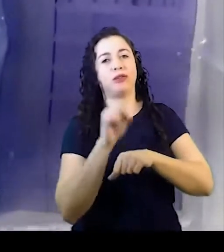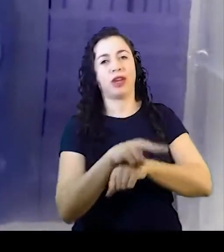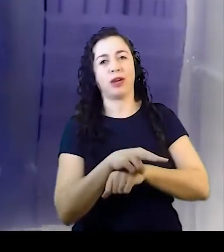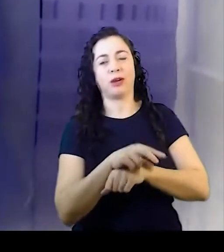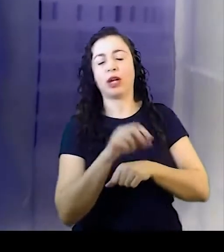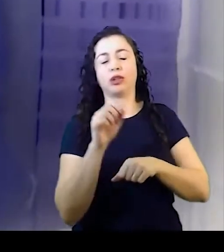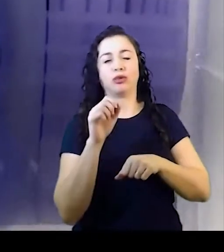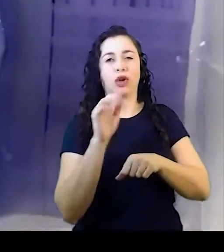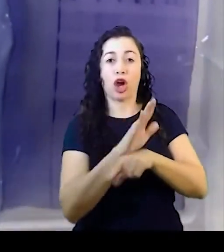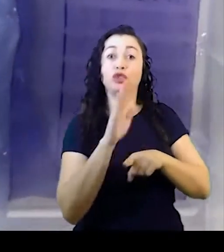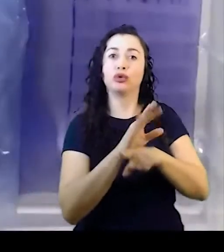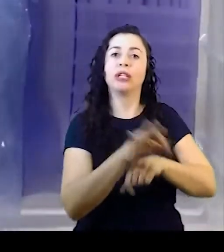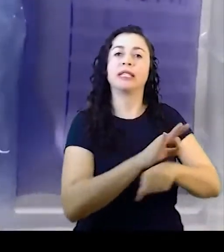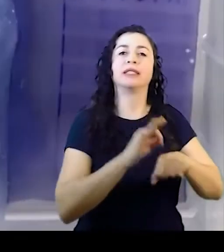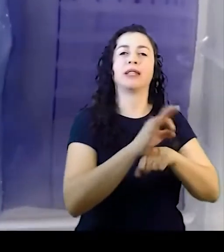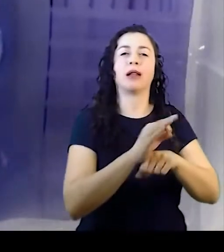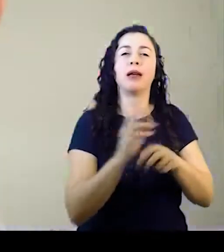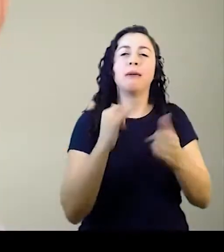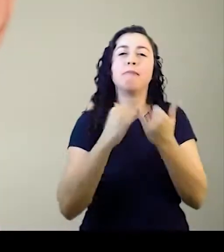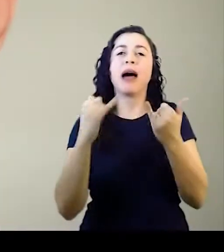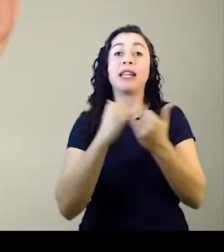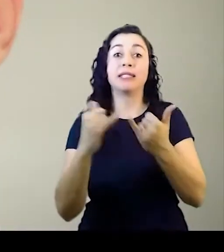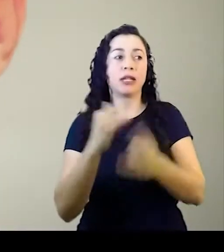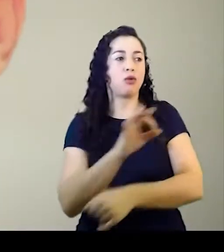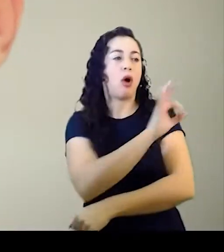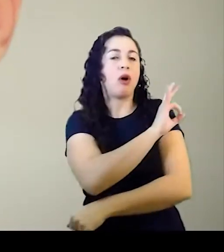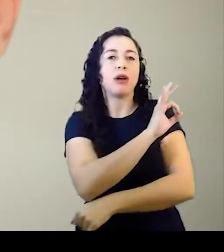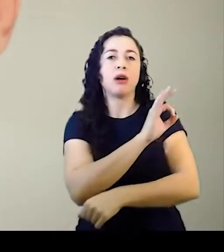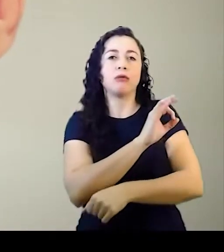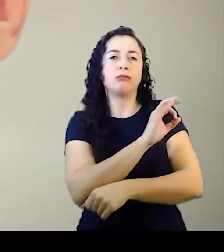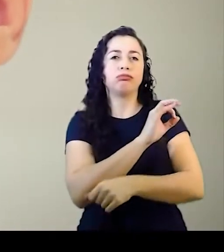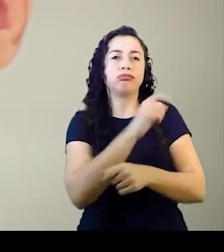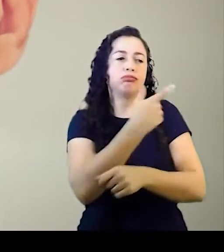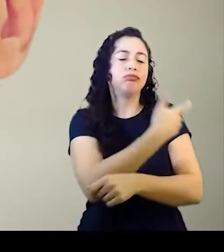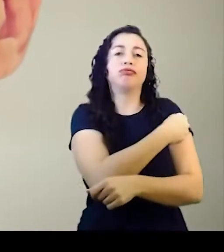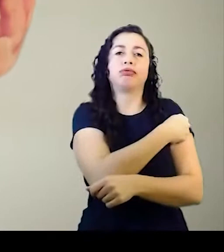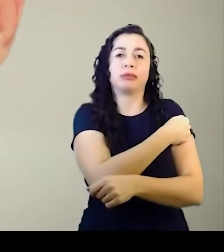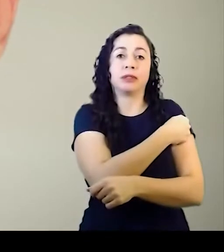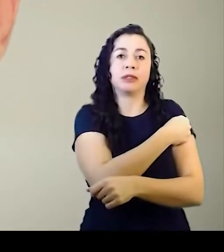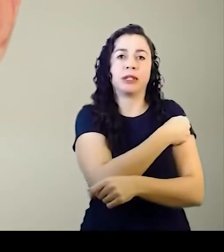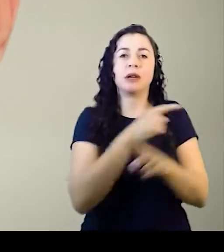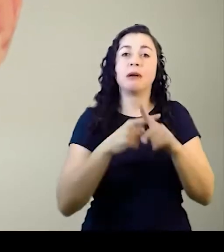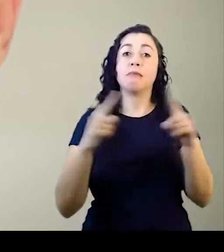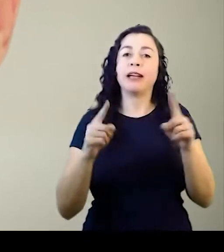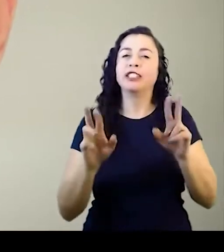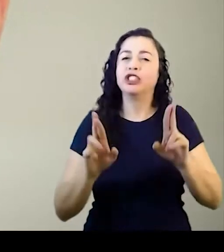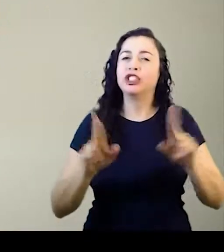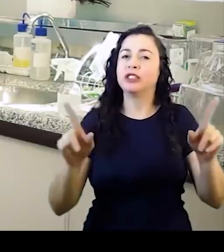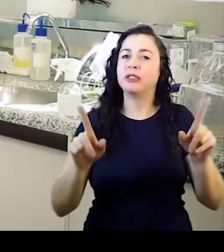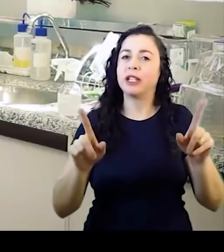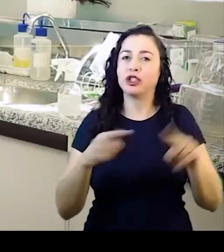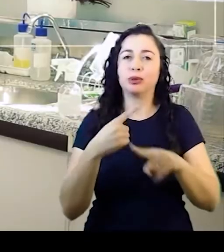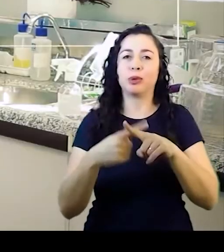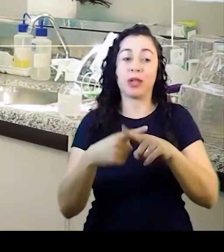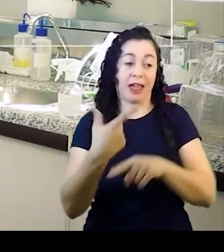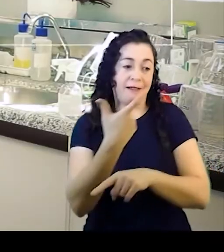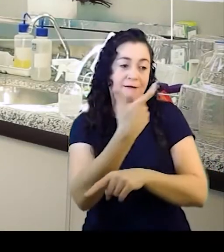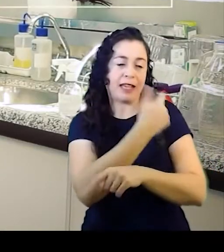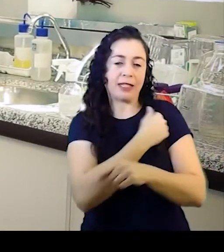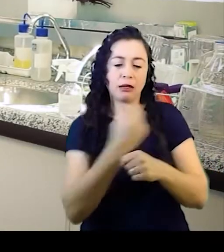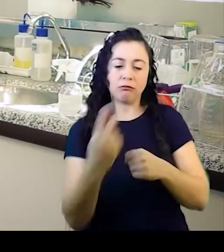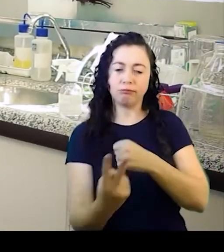processo de vacina. Então a nossa resposta ela é parecida, mas ela é diferente de ser no nível de anticorpo e